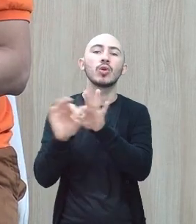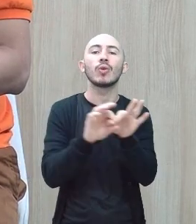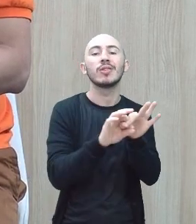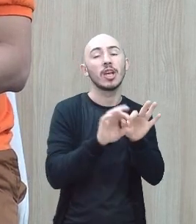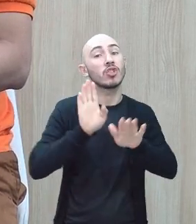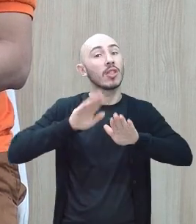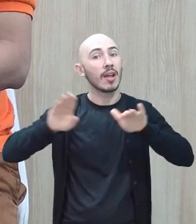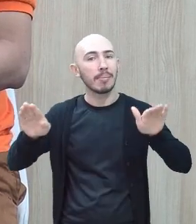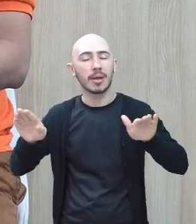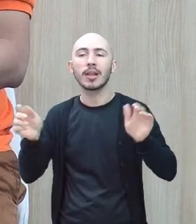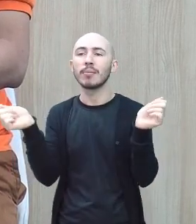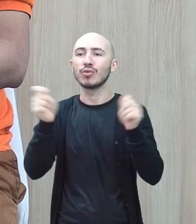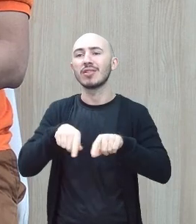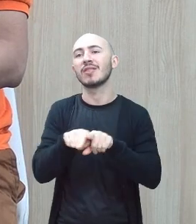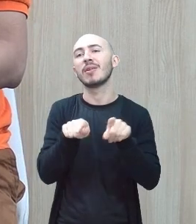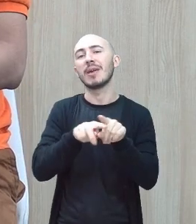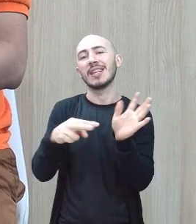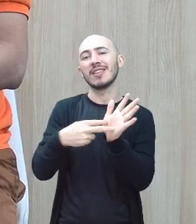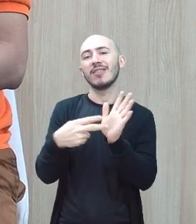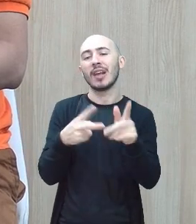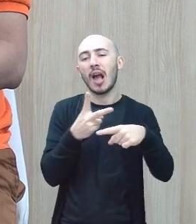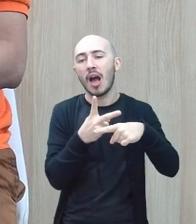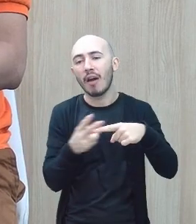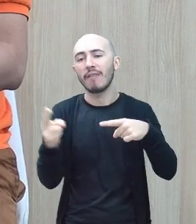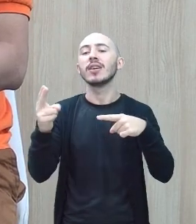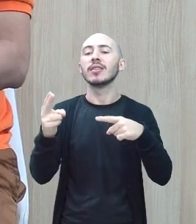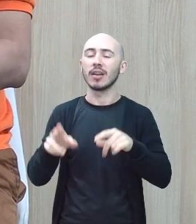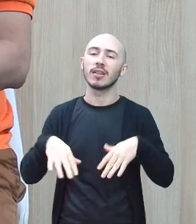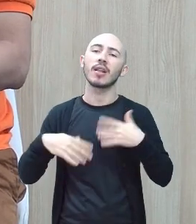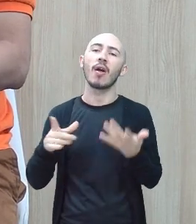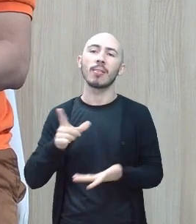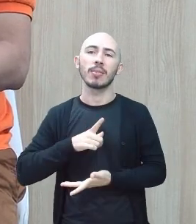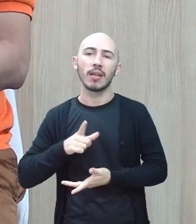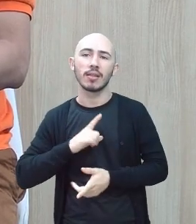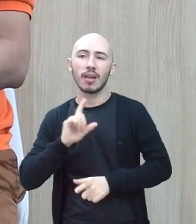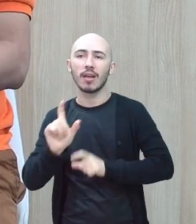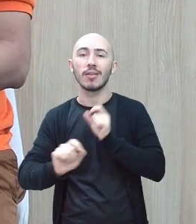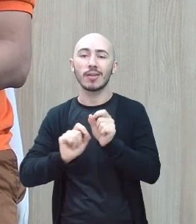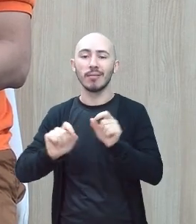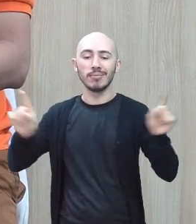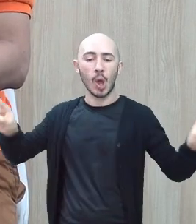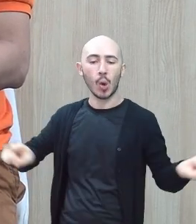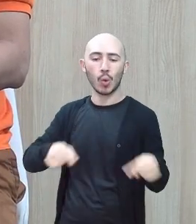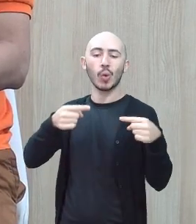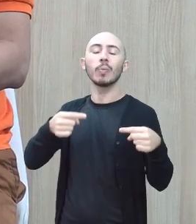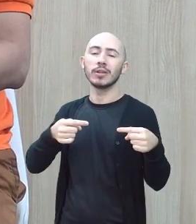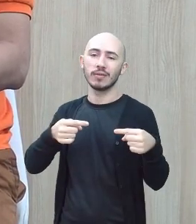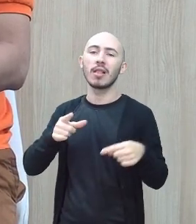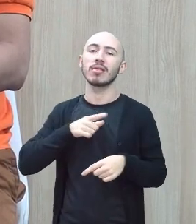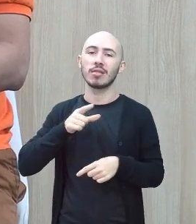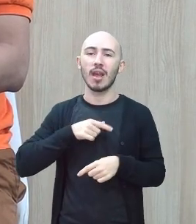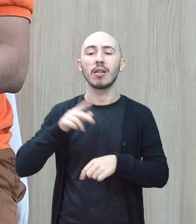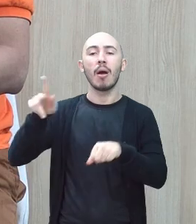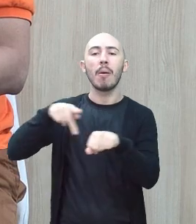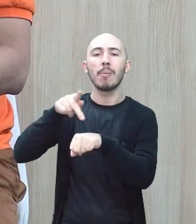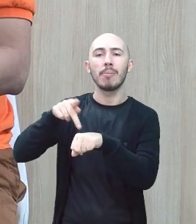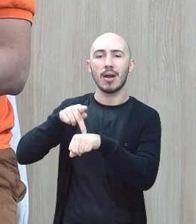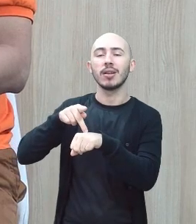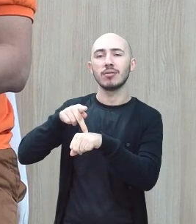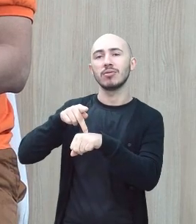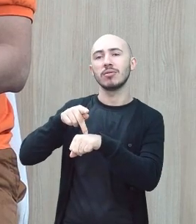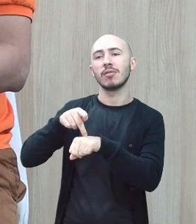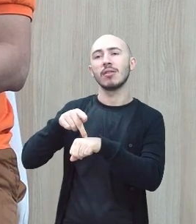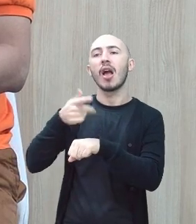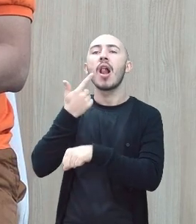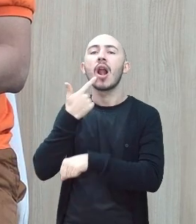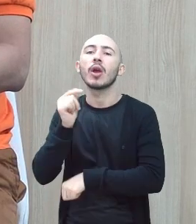venci. Então, por isso que existe uma cultura da competitividade, de você dar o seu melhor nos países de língua inglesa, principalmente nos Estados Unidos,